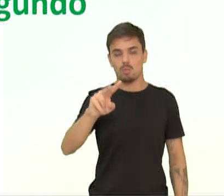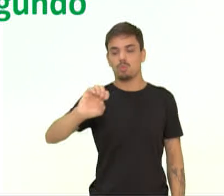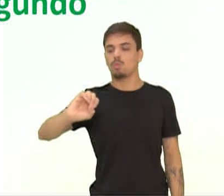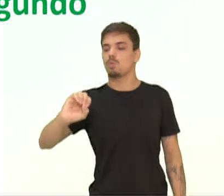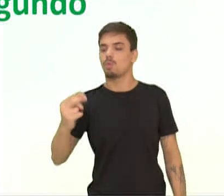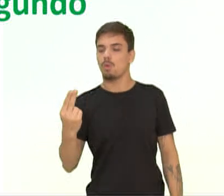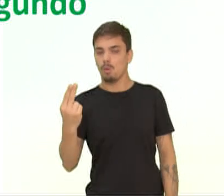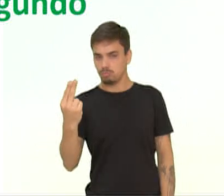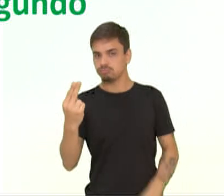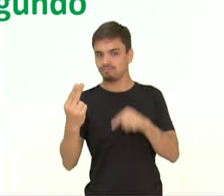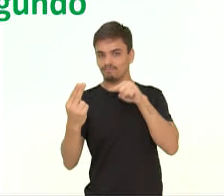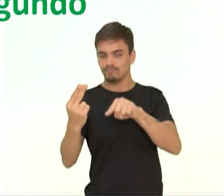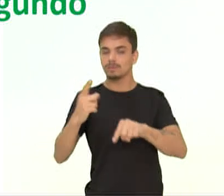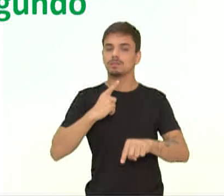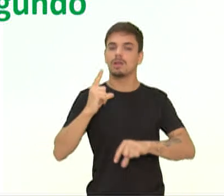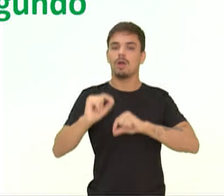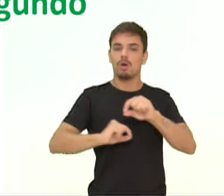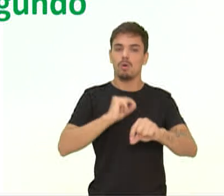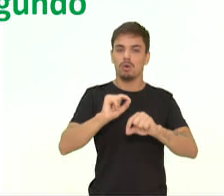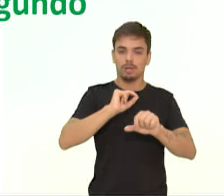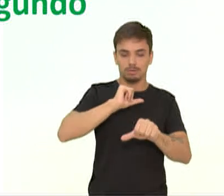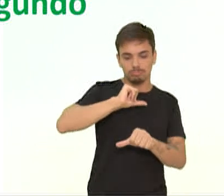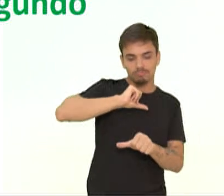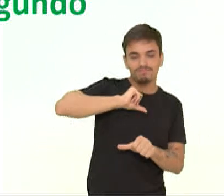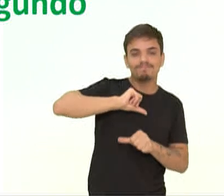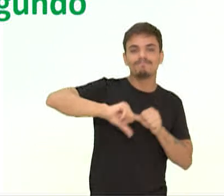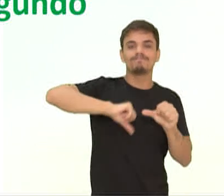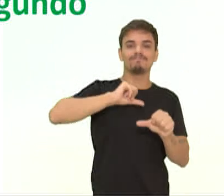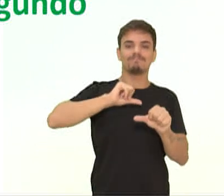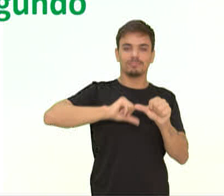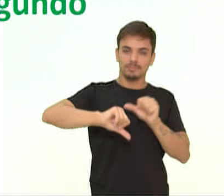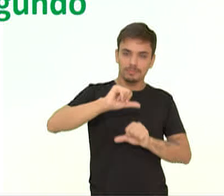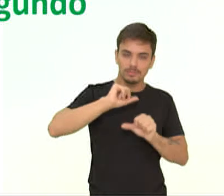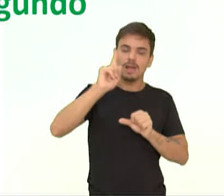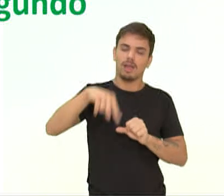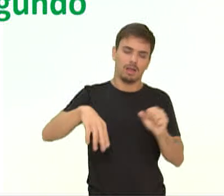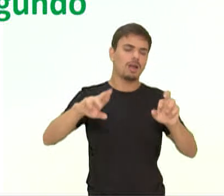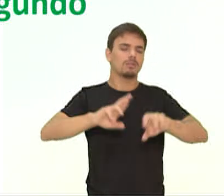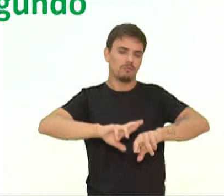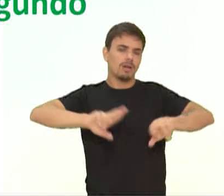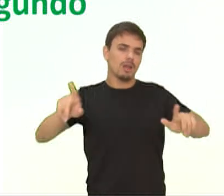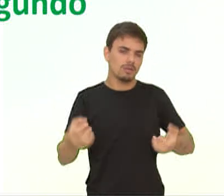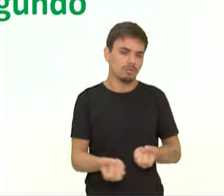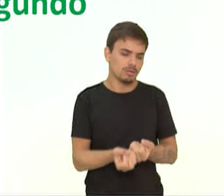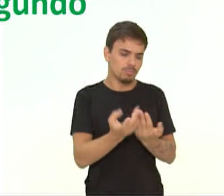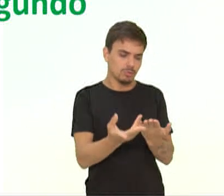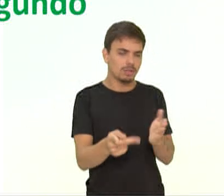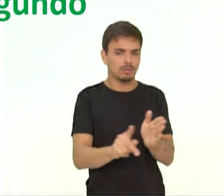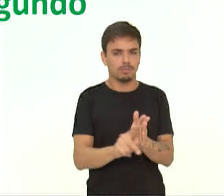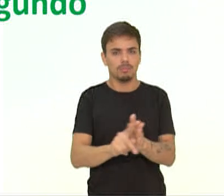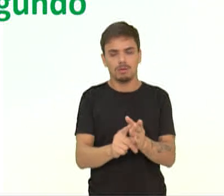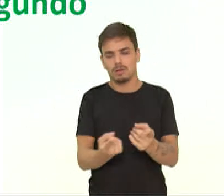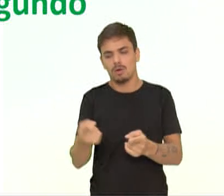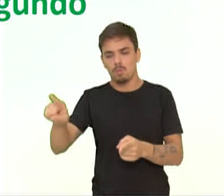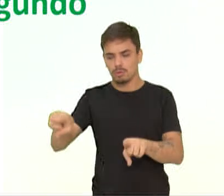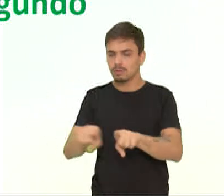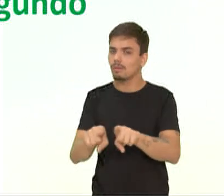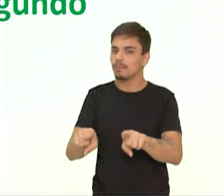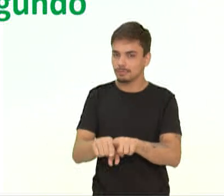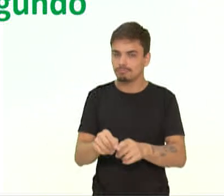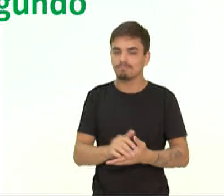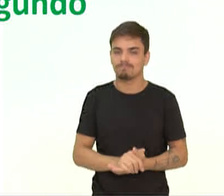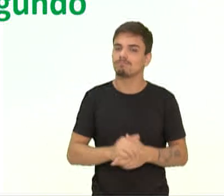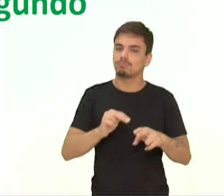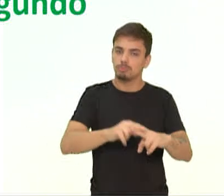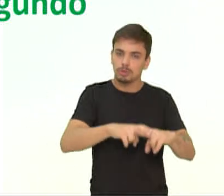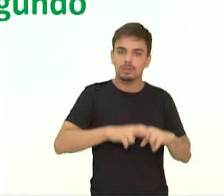ou expressa uma relação de alternância. Então, é claro, é diferente o que eu quero passar ali de uma para com a outra, não é verdade?